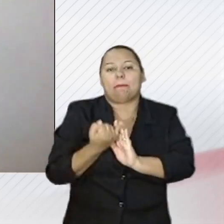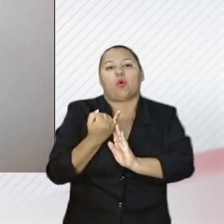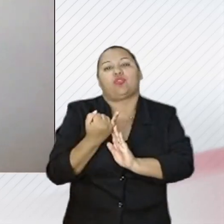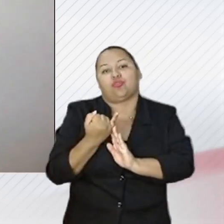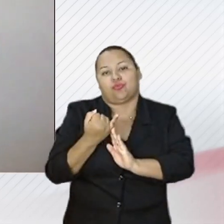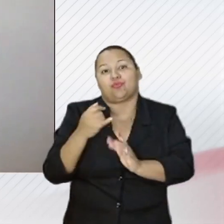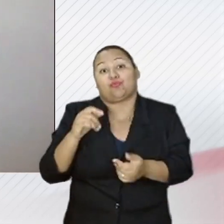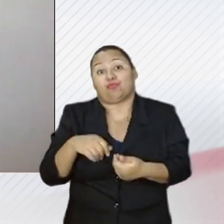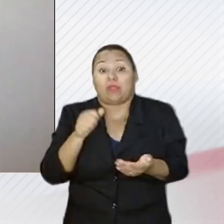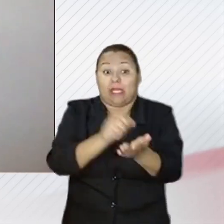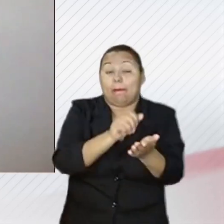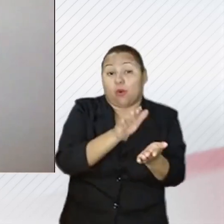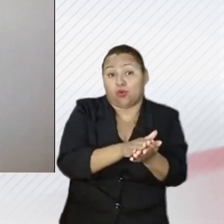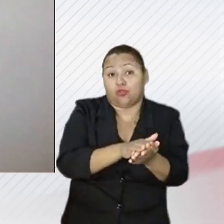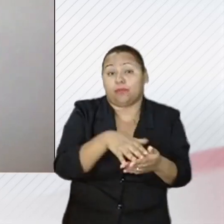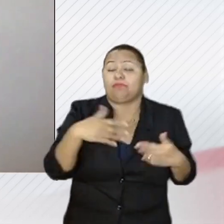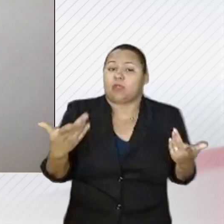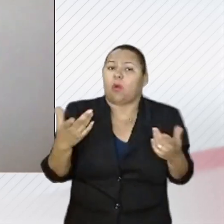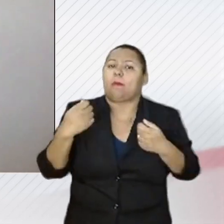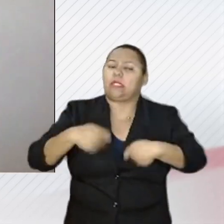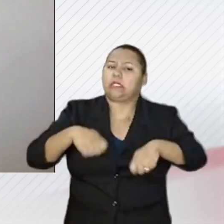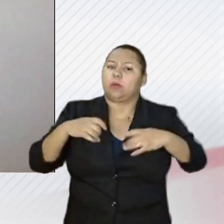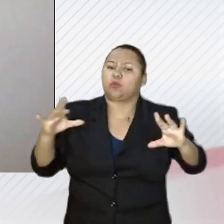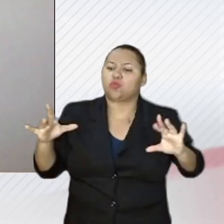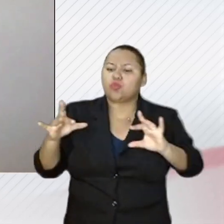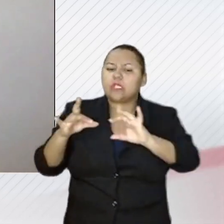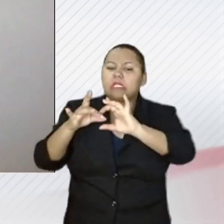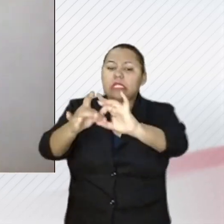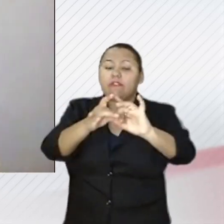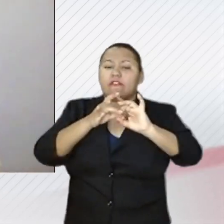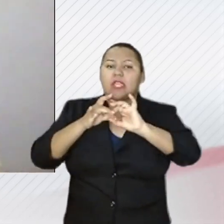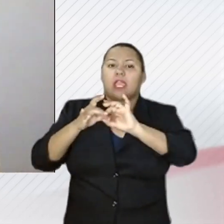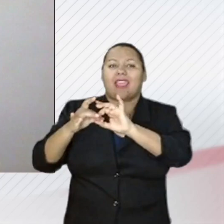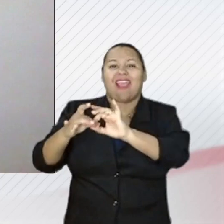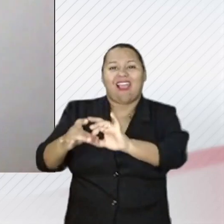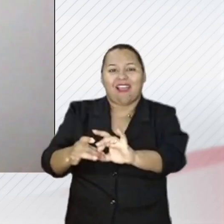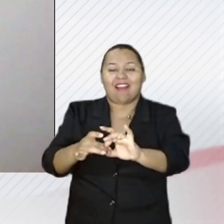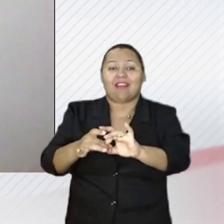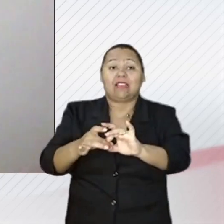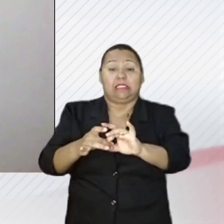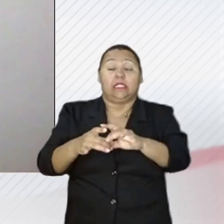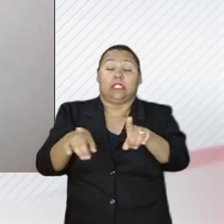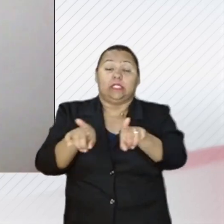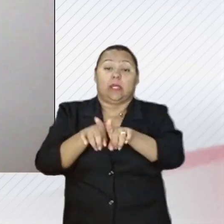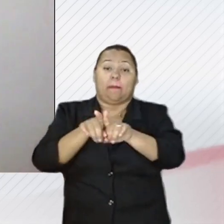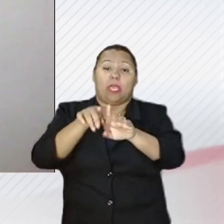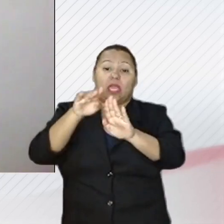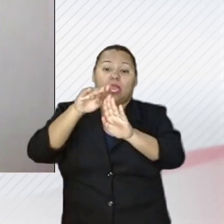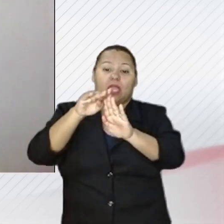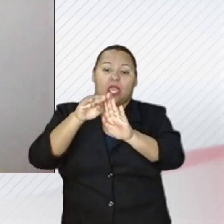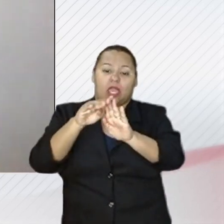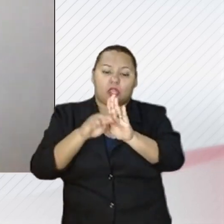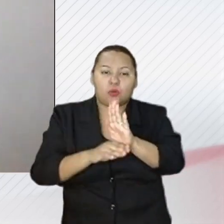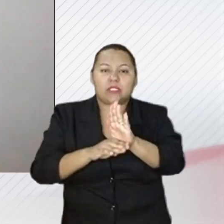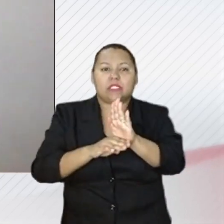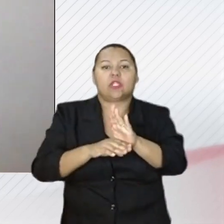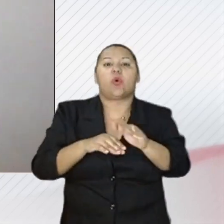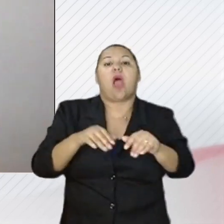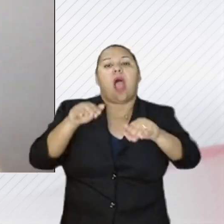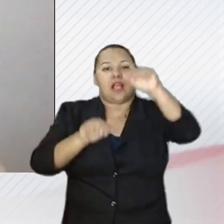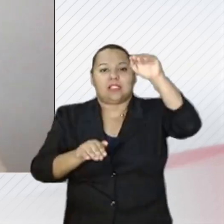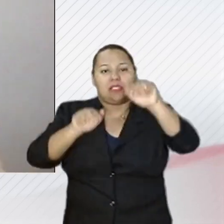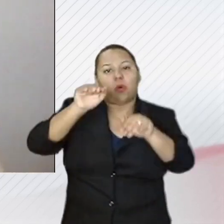de unificar num imposto só, ele acaba também reduzindo essa desigualdade. Mas a gente entende que precisa avançar,